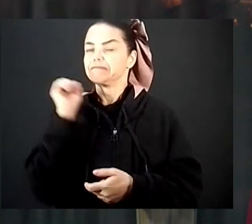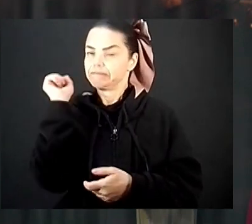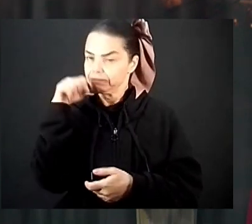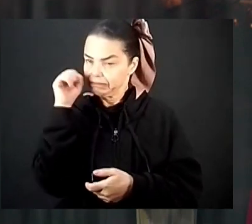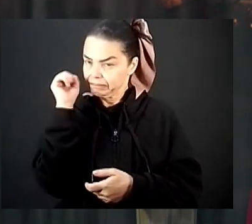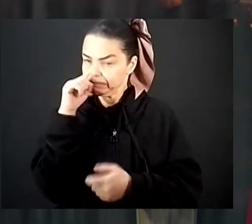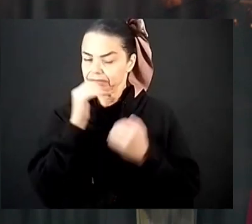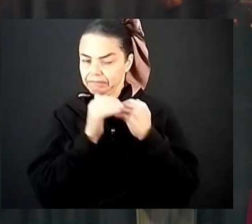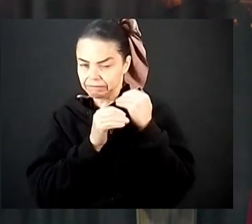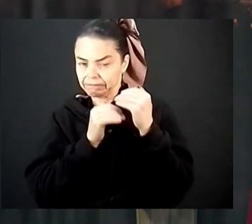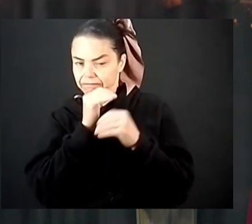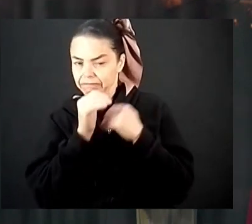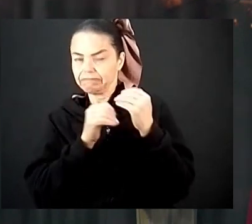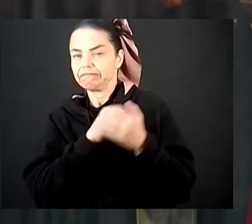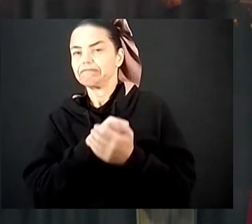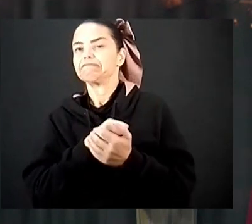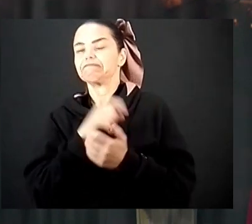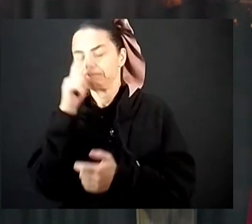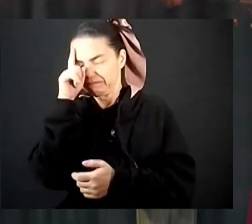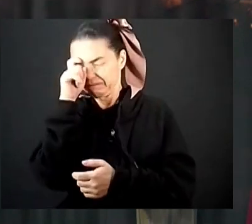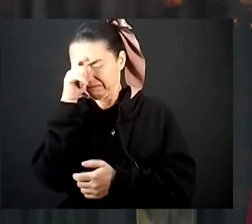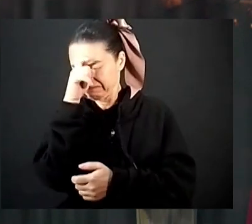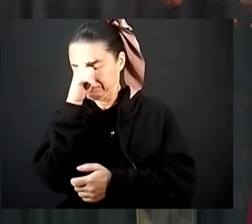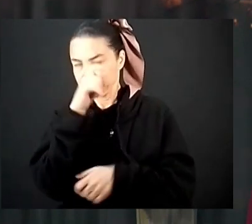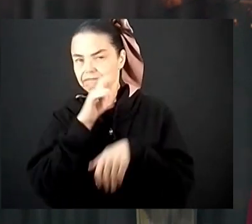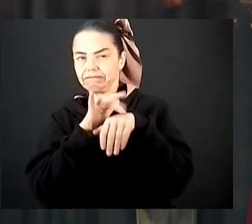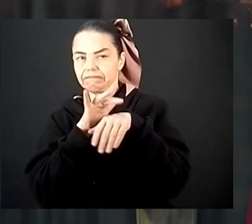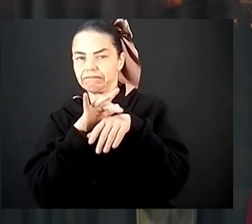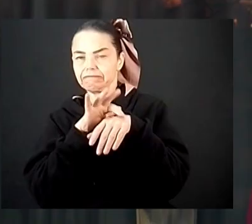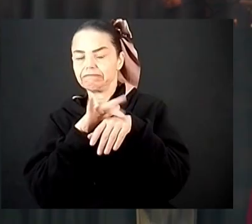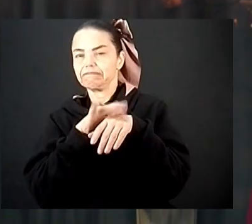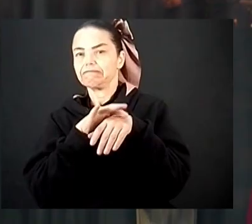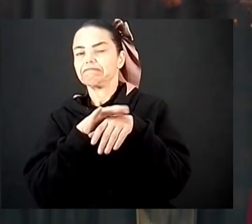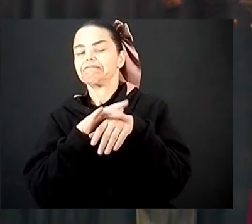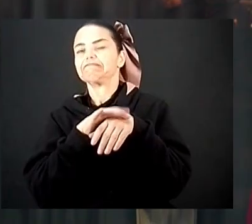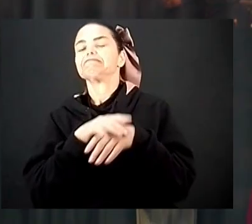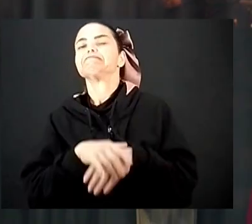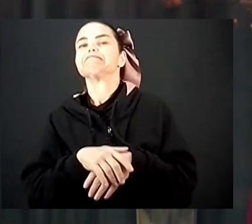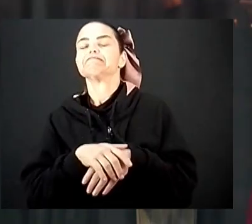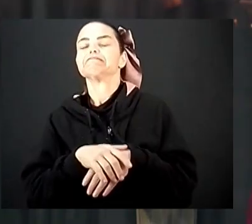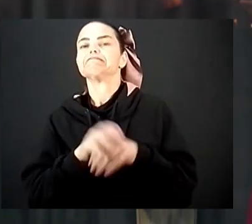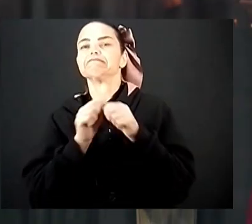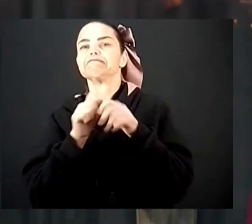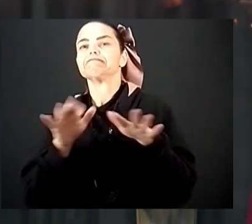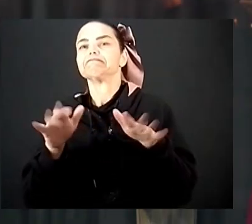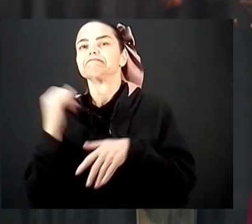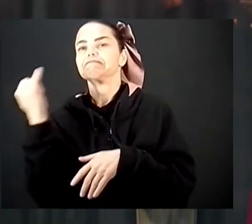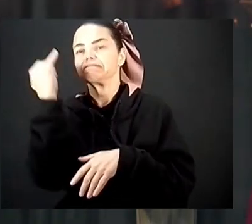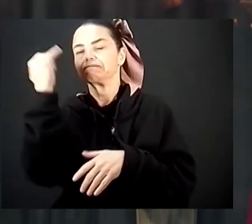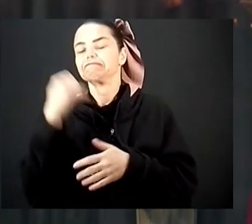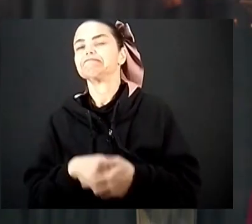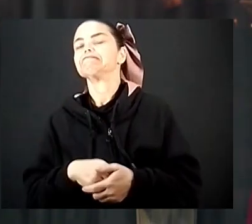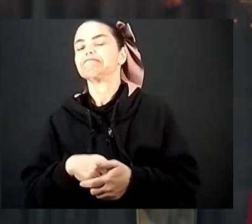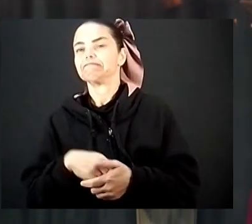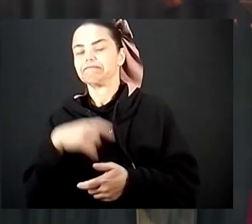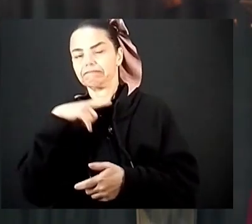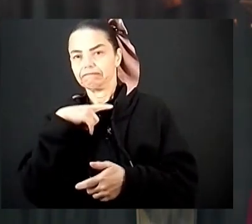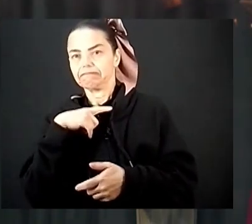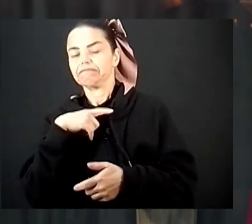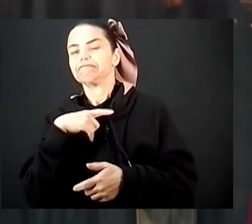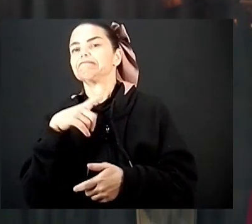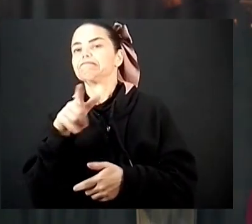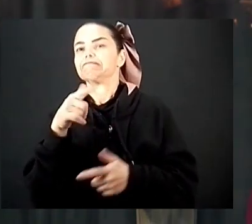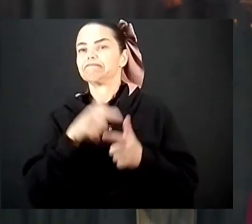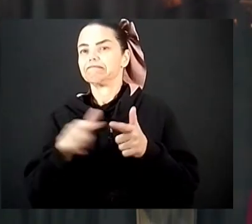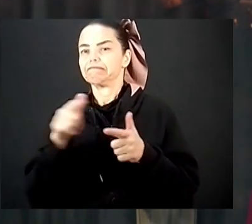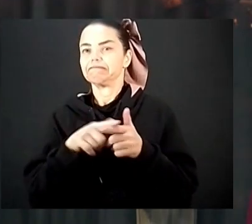processo bastante difícil de adoecimento que pode ter repercussão importante. Então, caso você esteja passando por isso, busque